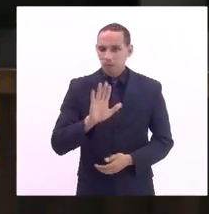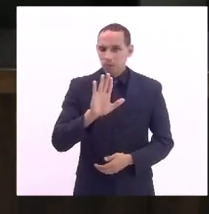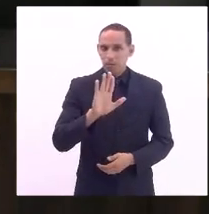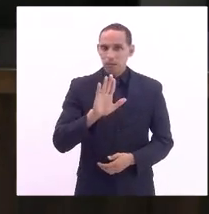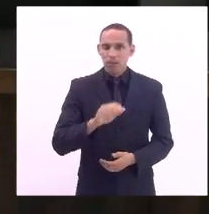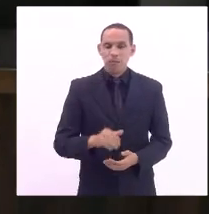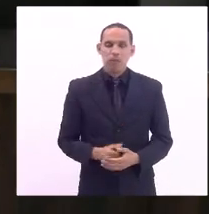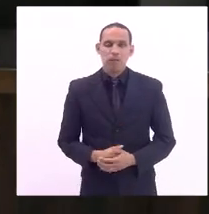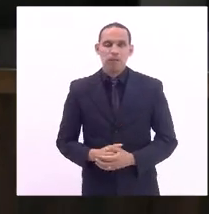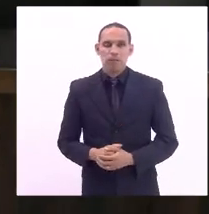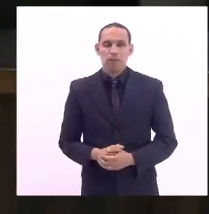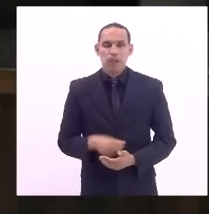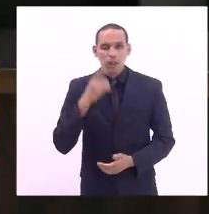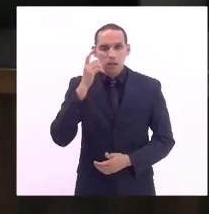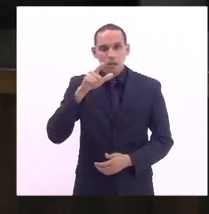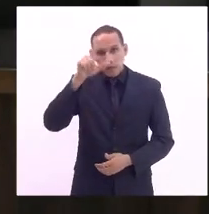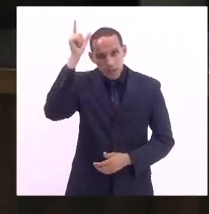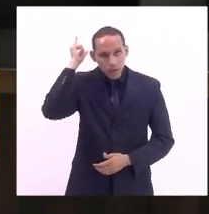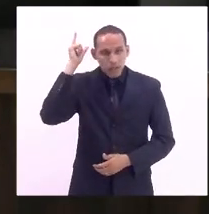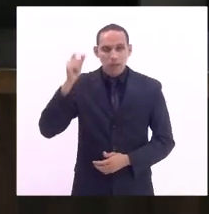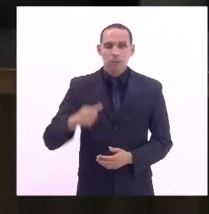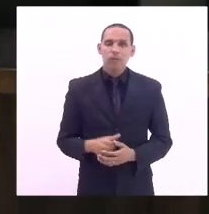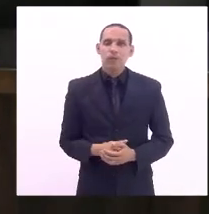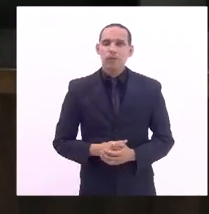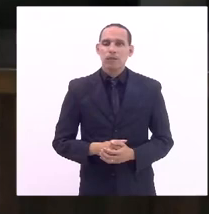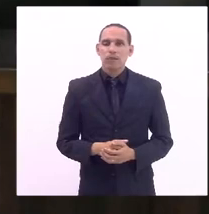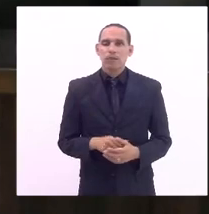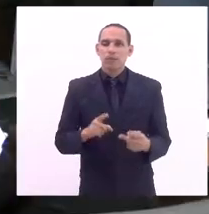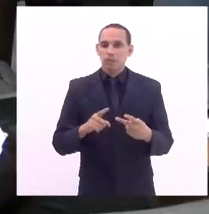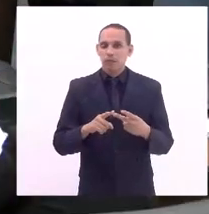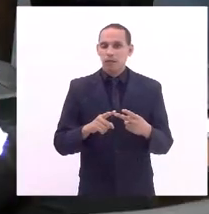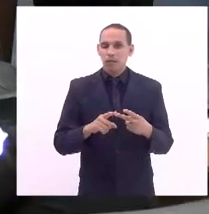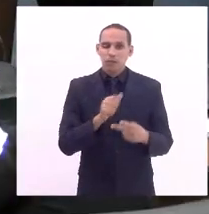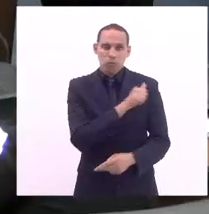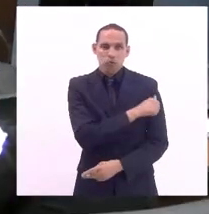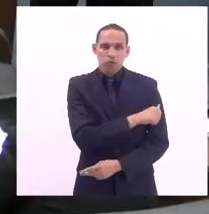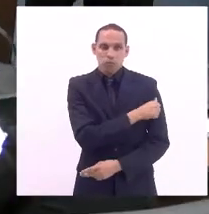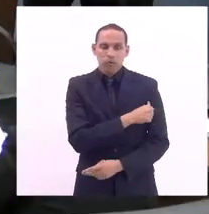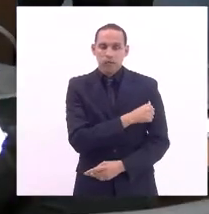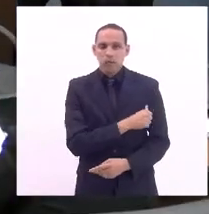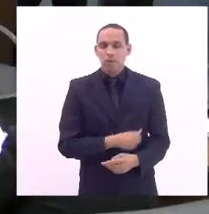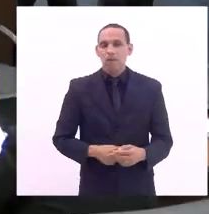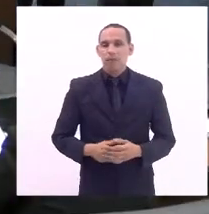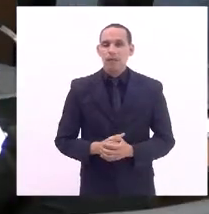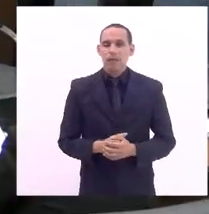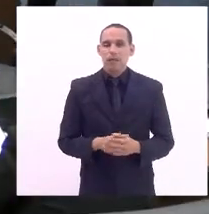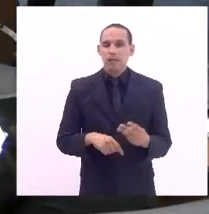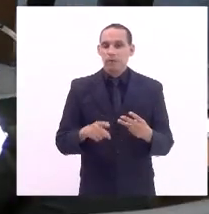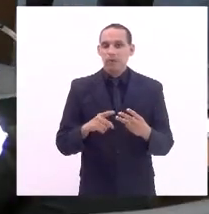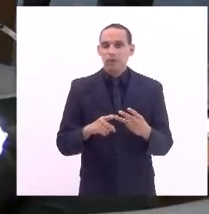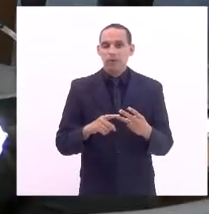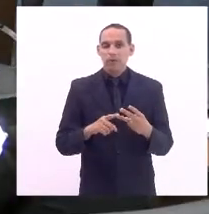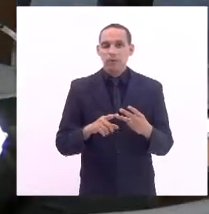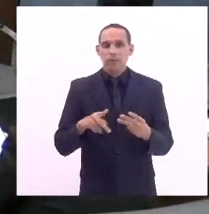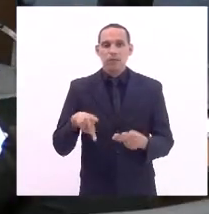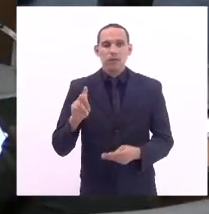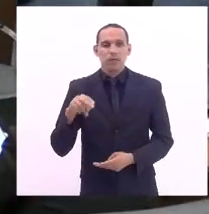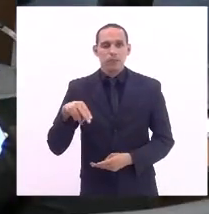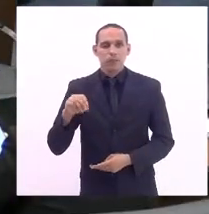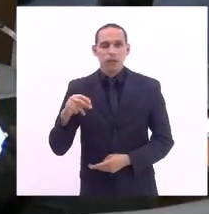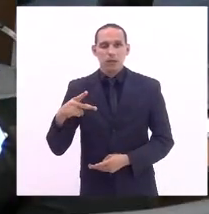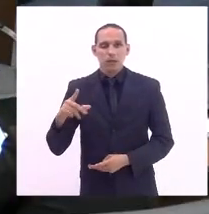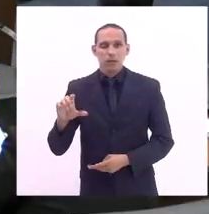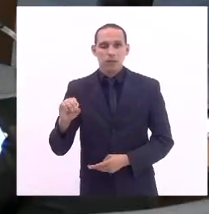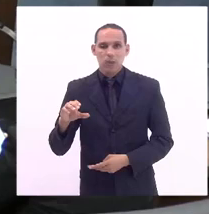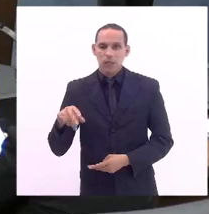lá. Deputado Luiz Paulo. Deputada enfermeira Rejane. Deputado Alexandre Knoploch. Ô,